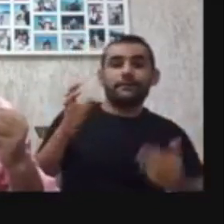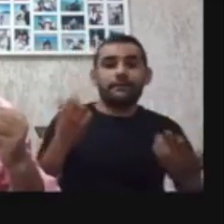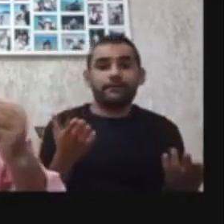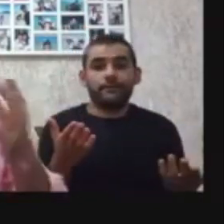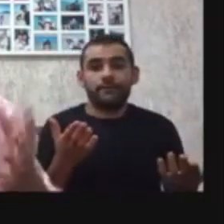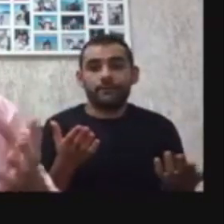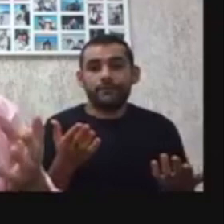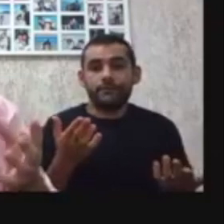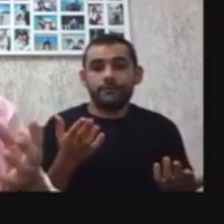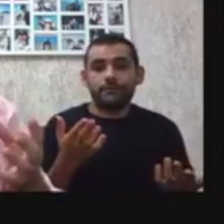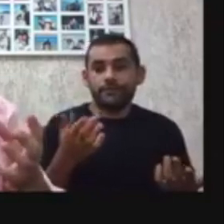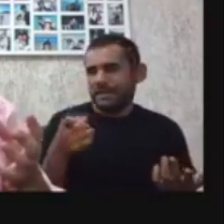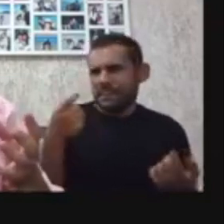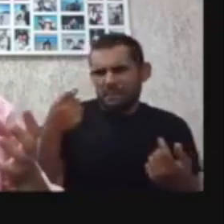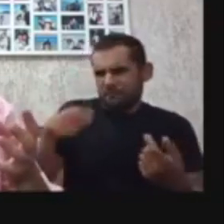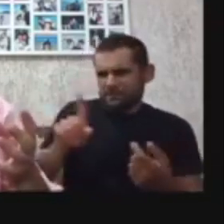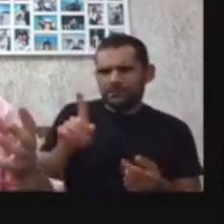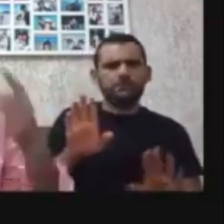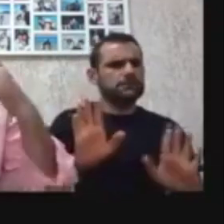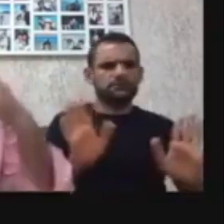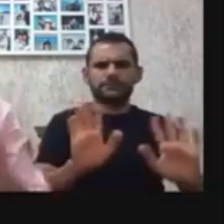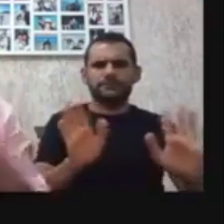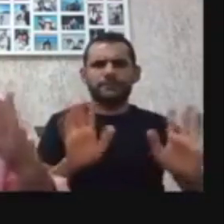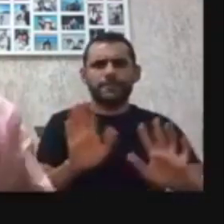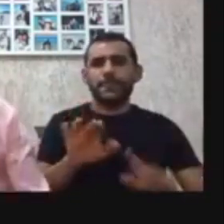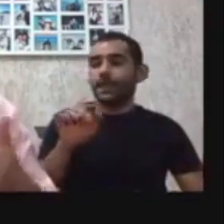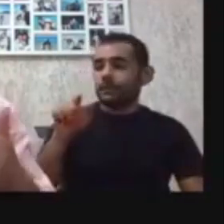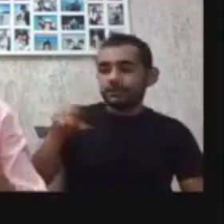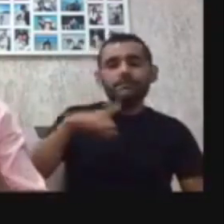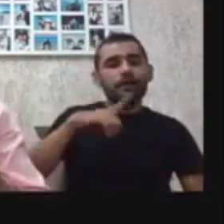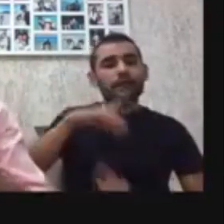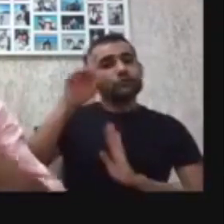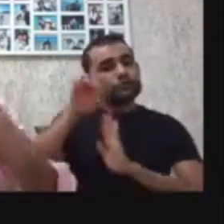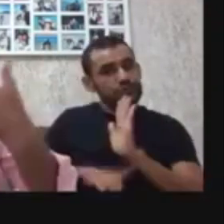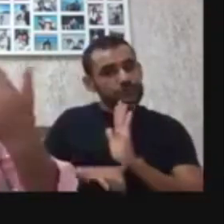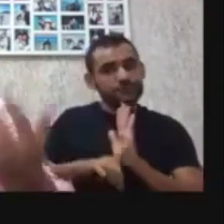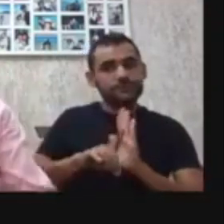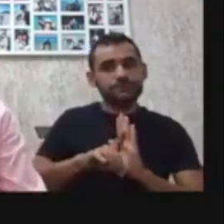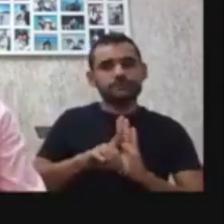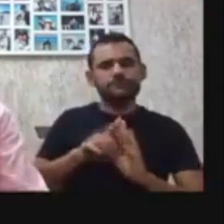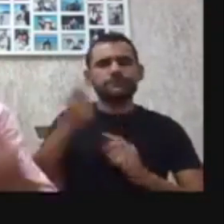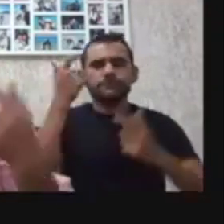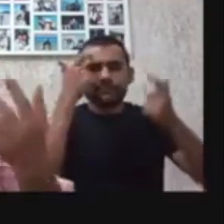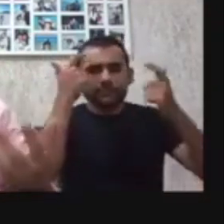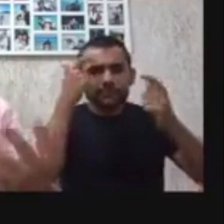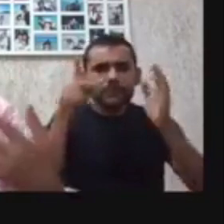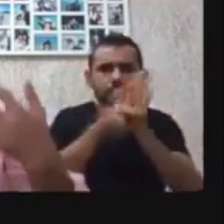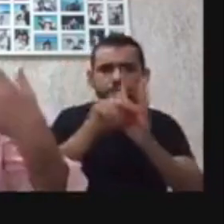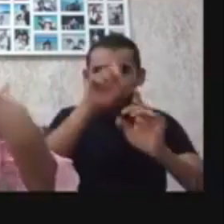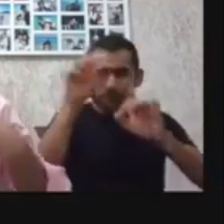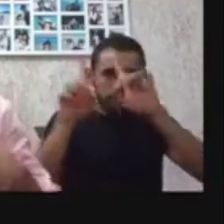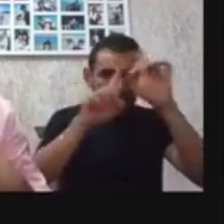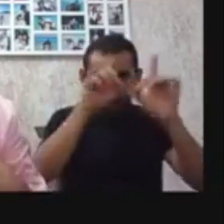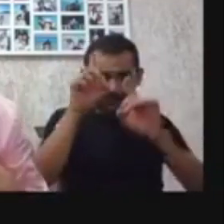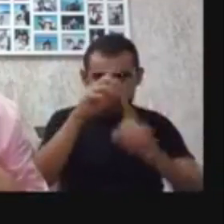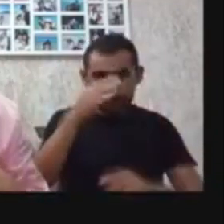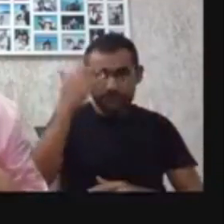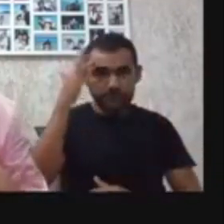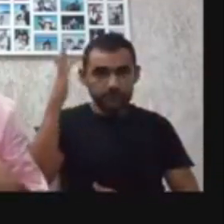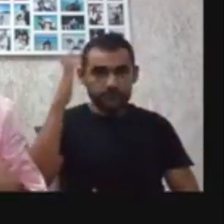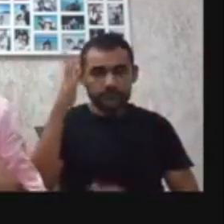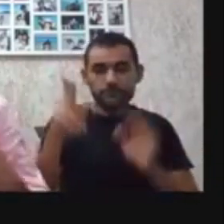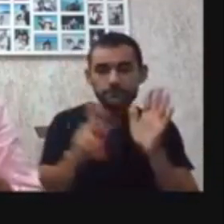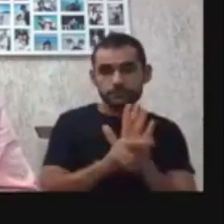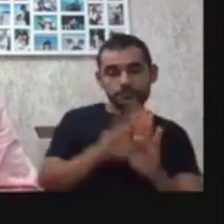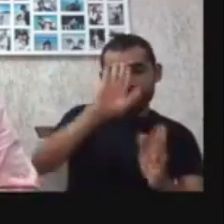ele não serve. Não, ele tem o direito dele de ter os seus pensamentos, as suas